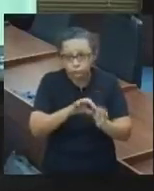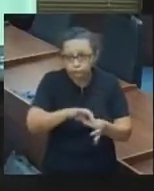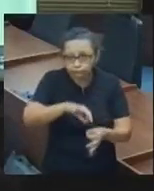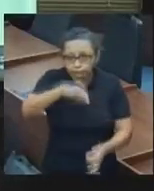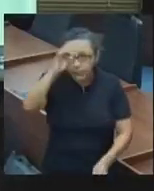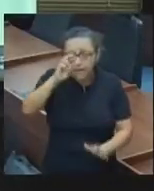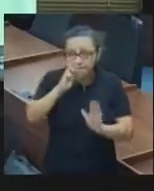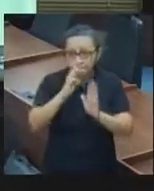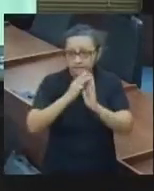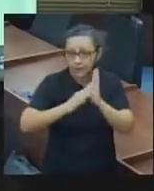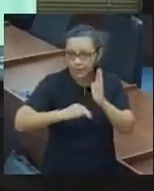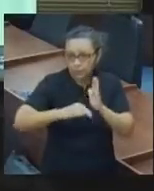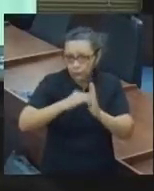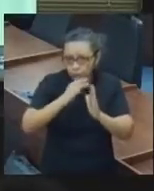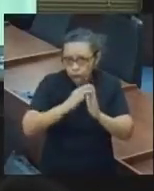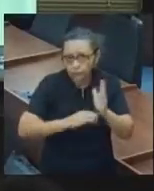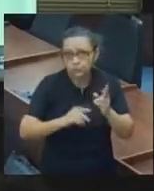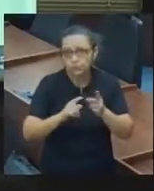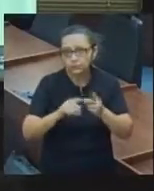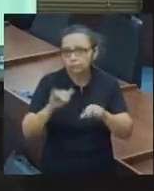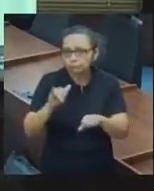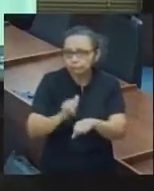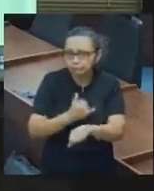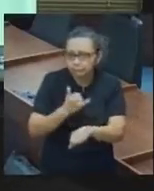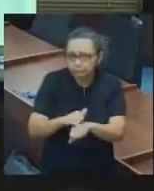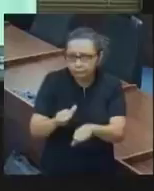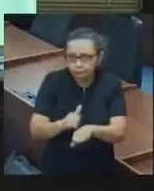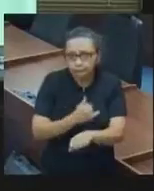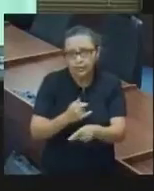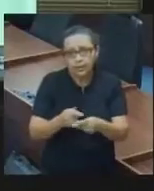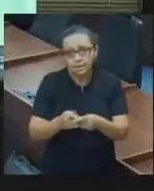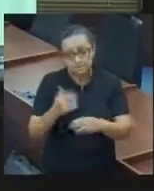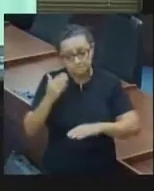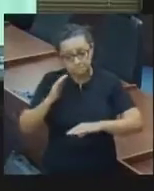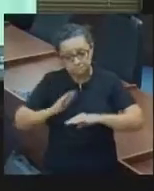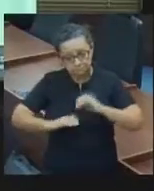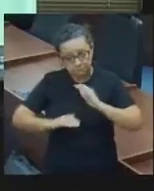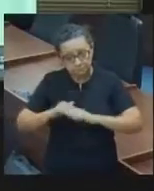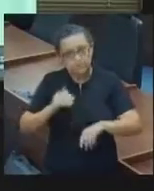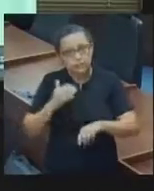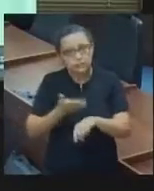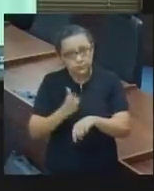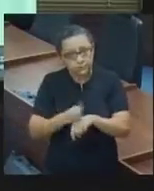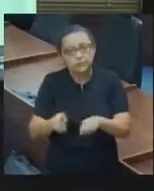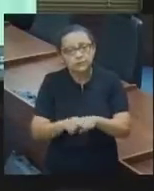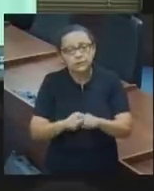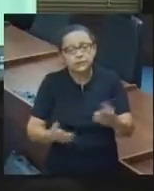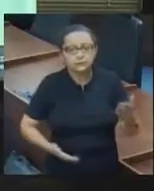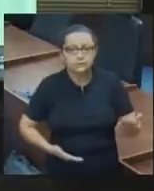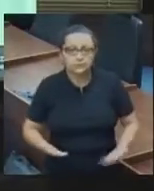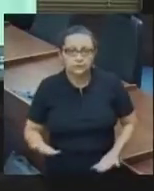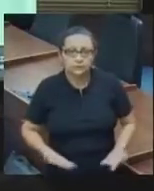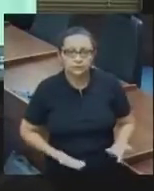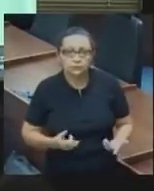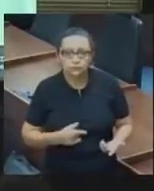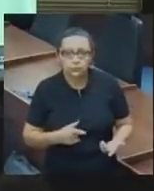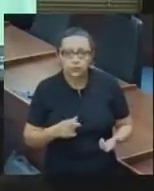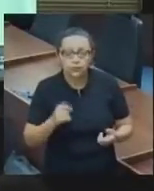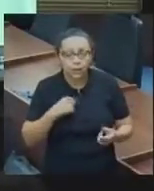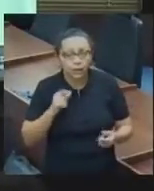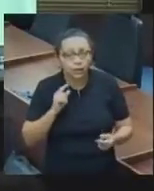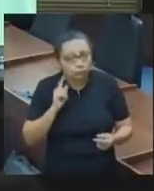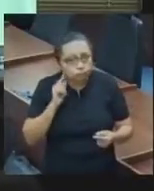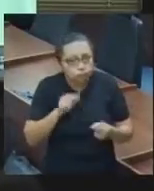metodologias e estratégias práticas e serviços que o objetivo em